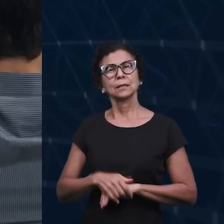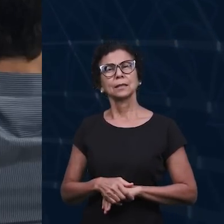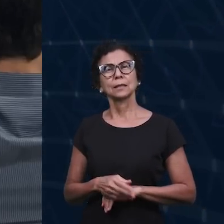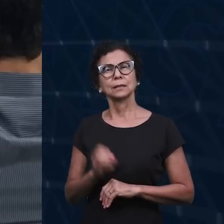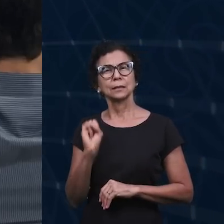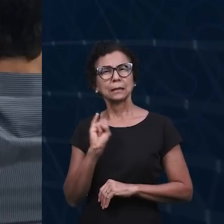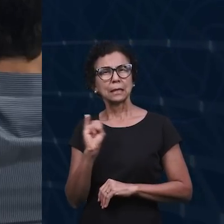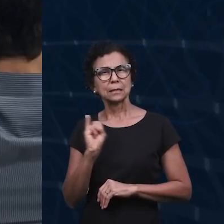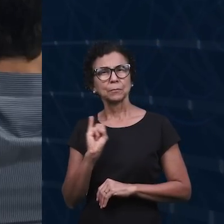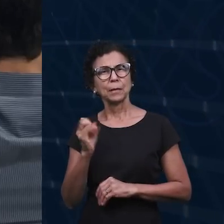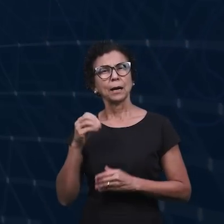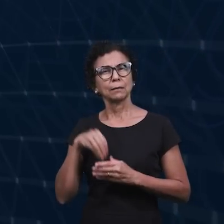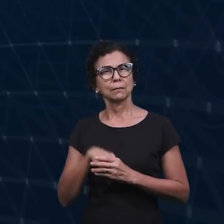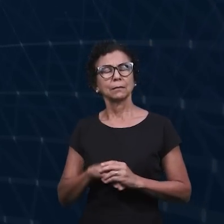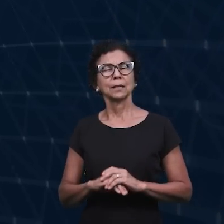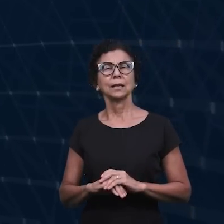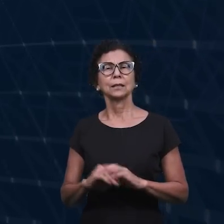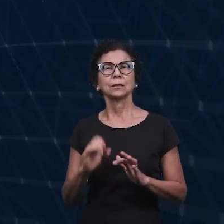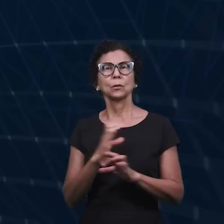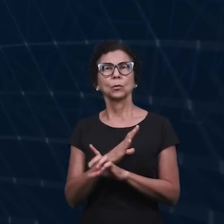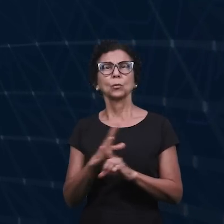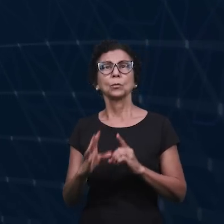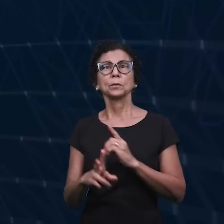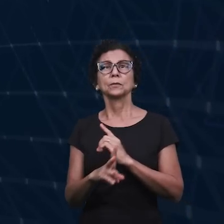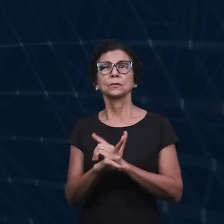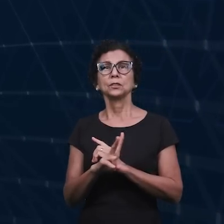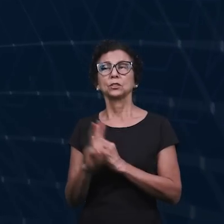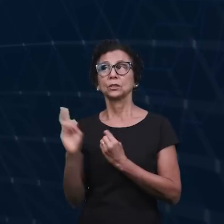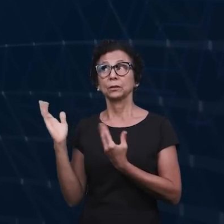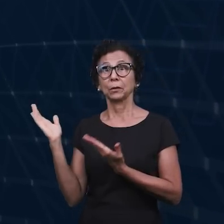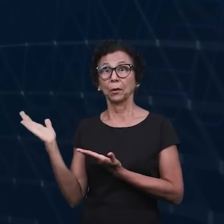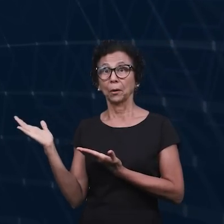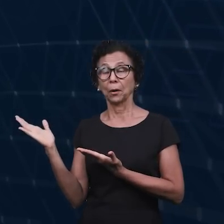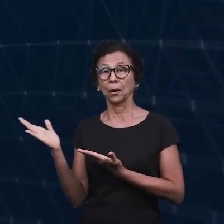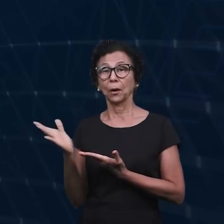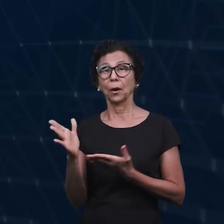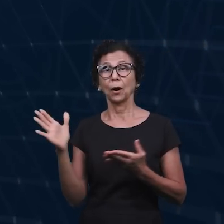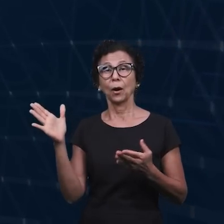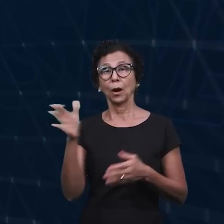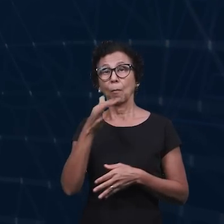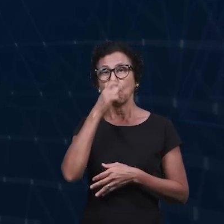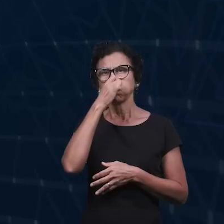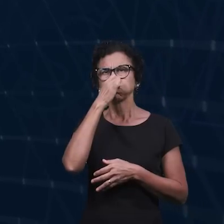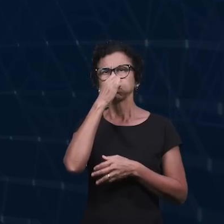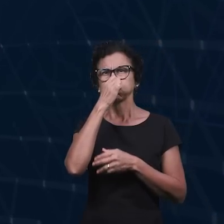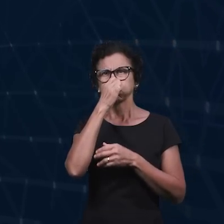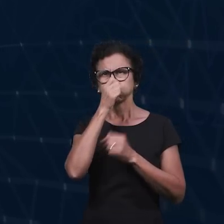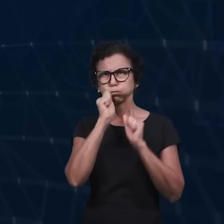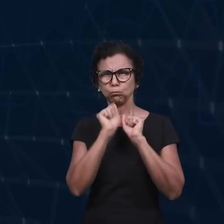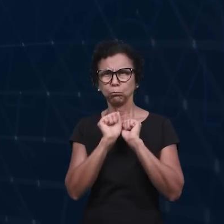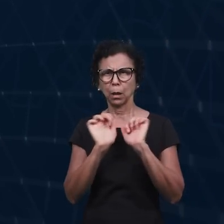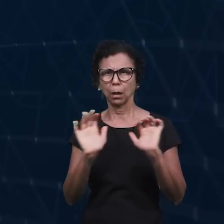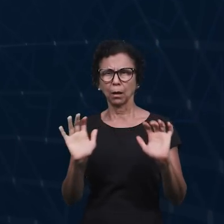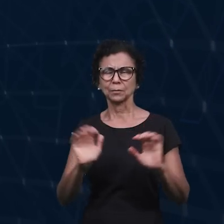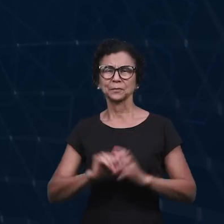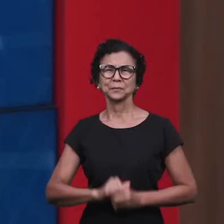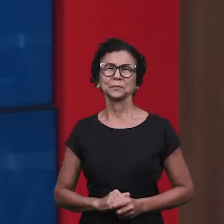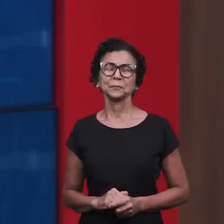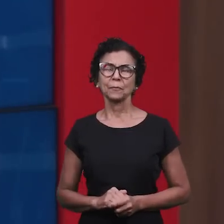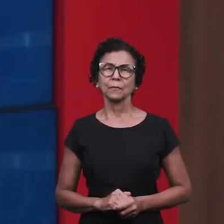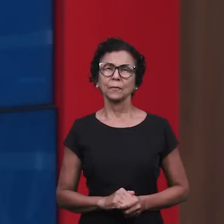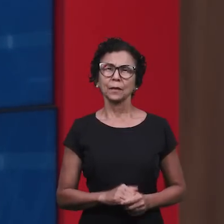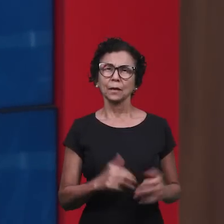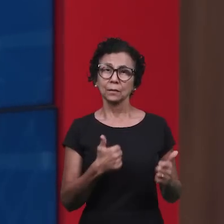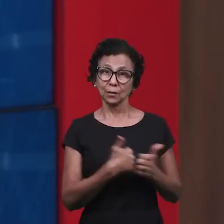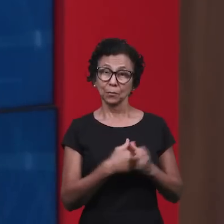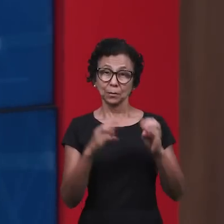de Itacibá, realizou ali uma vigília com a classe. Olha só, a igreja estava lotada. Louvado seja o Senhor!